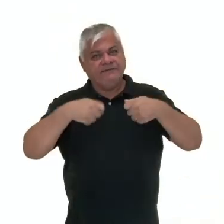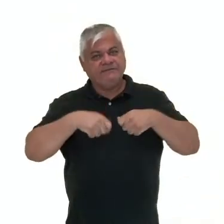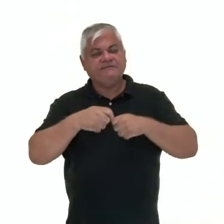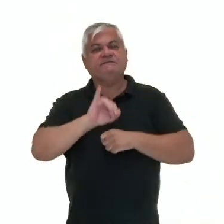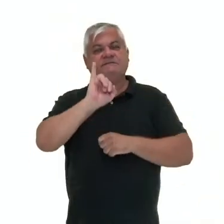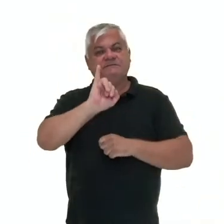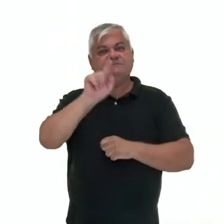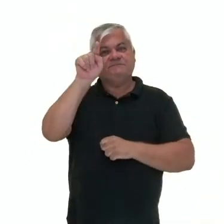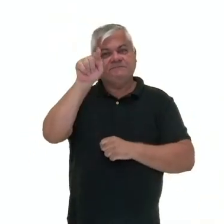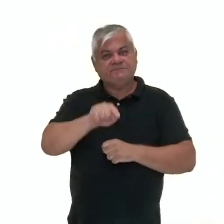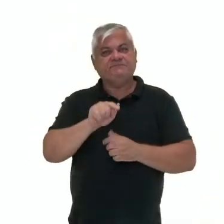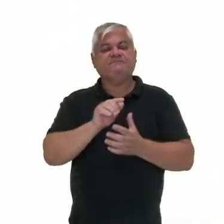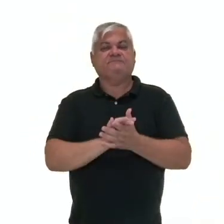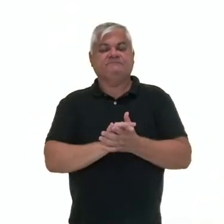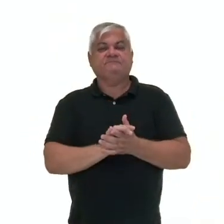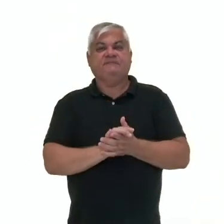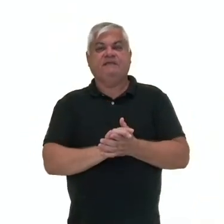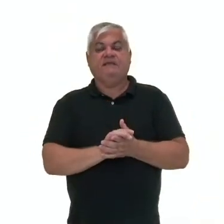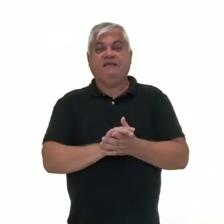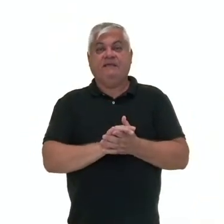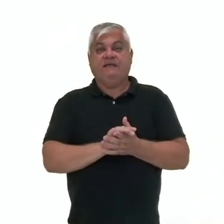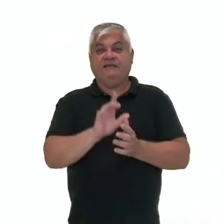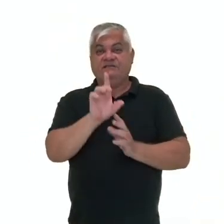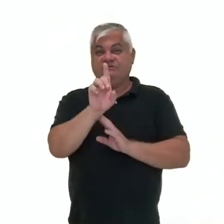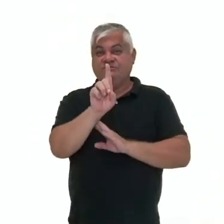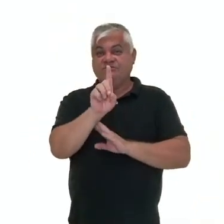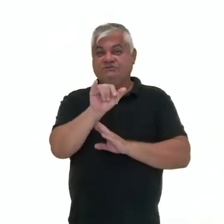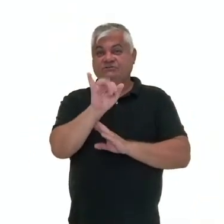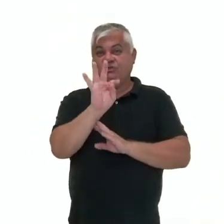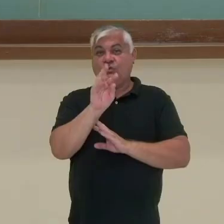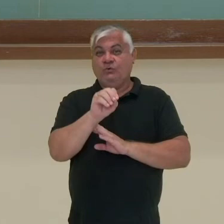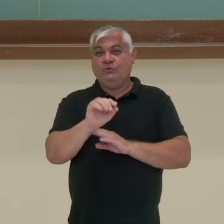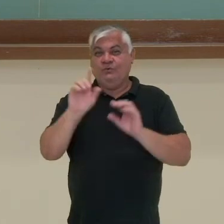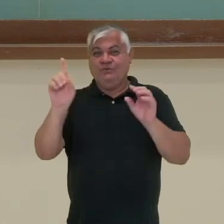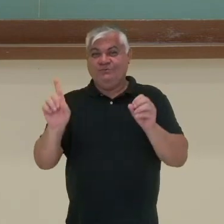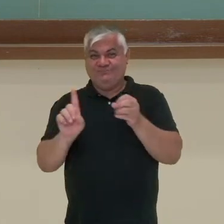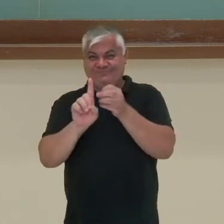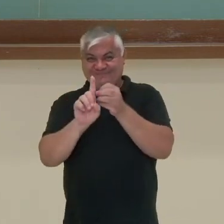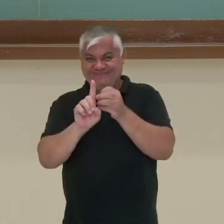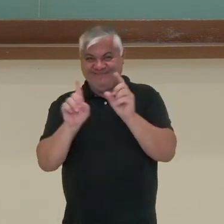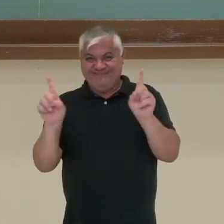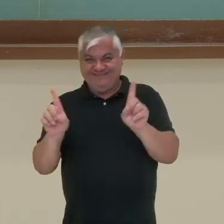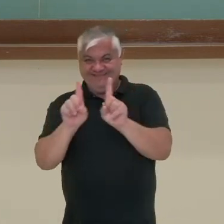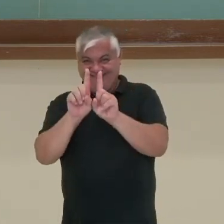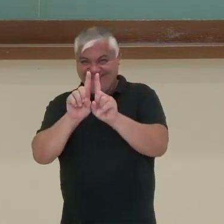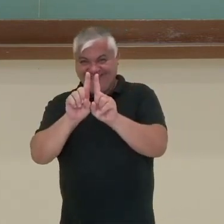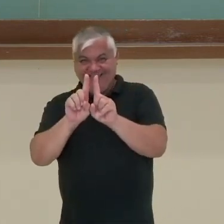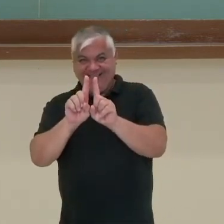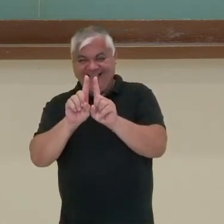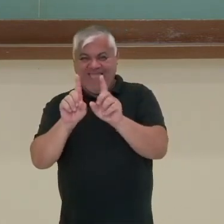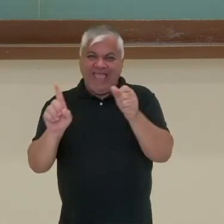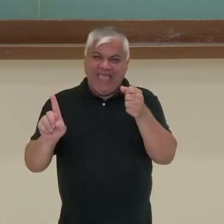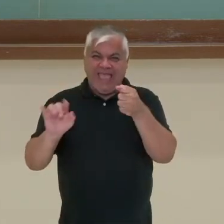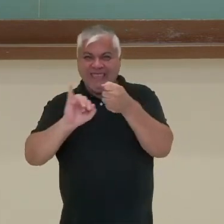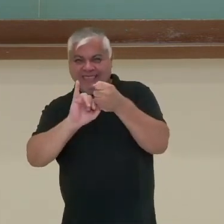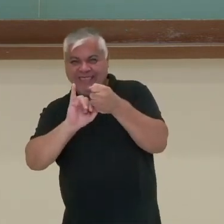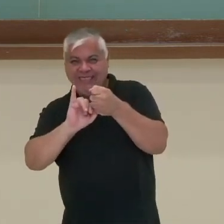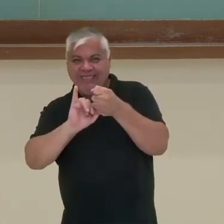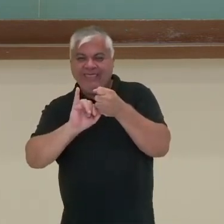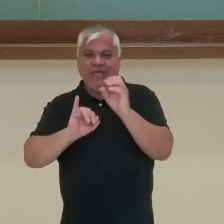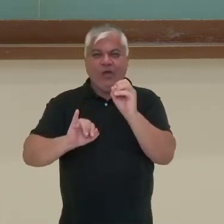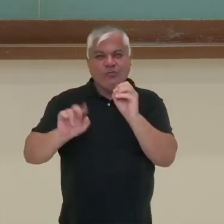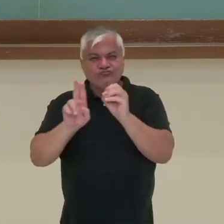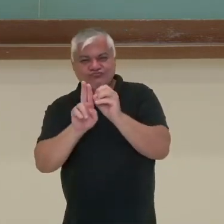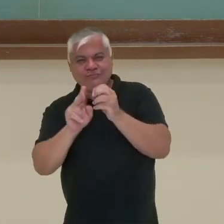né? Quando termina em ditongo, beleza? Perfeito? É uma coisa curiosa, né? Que